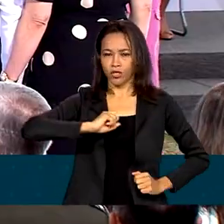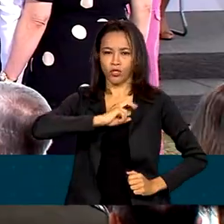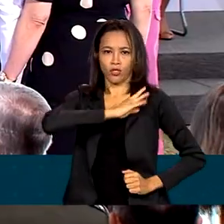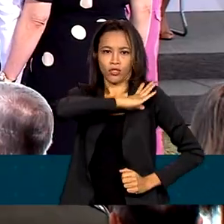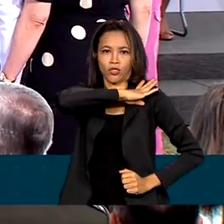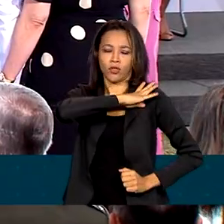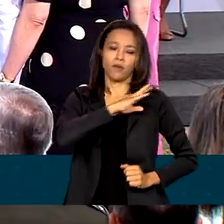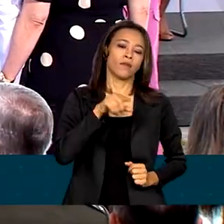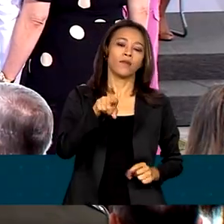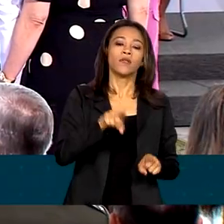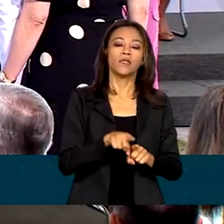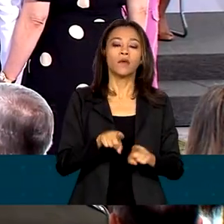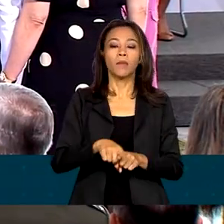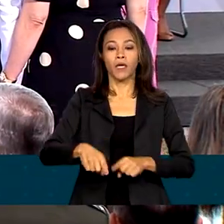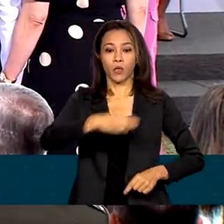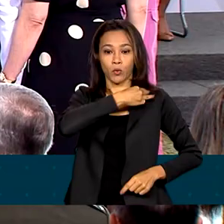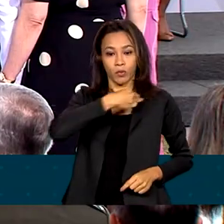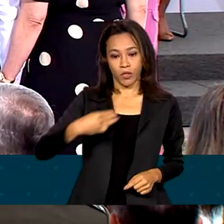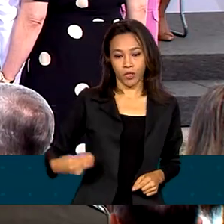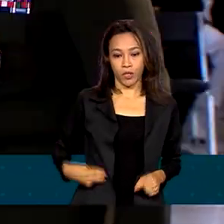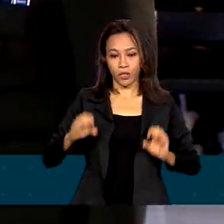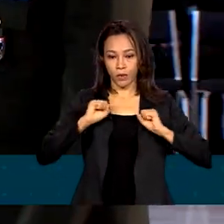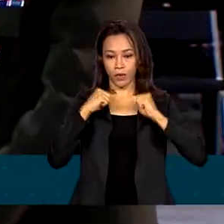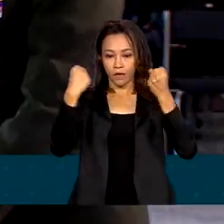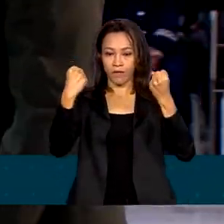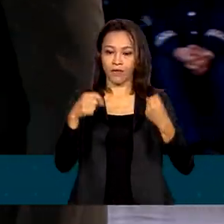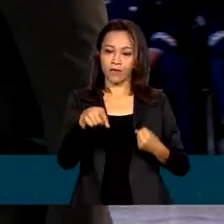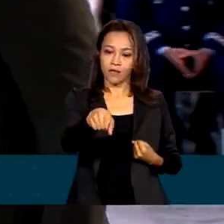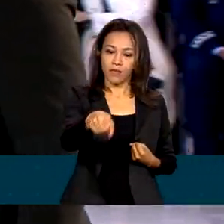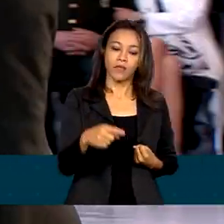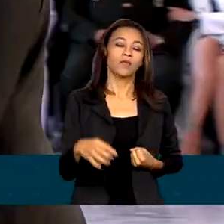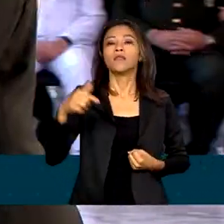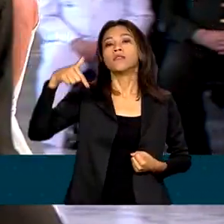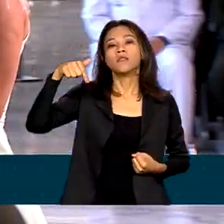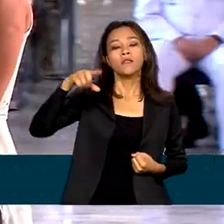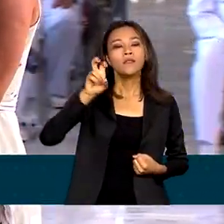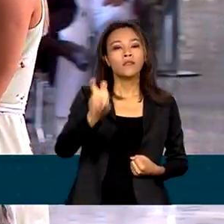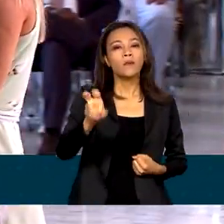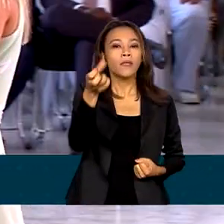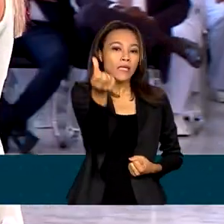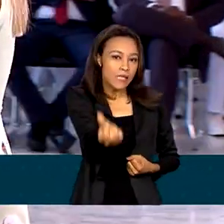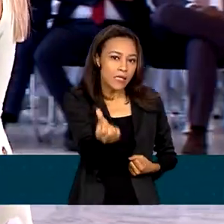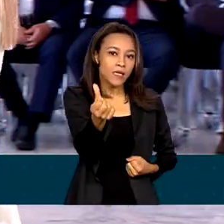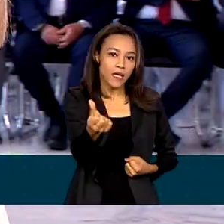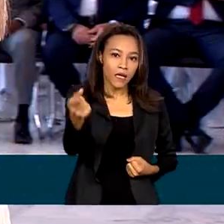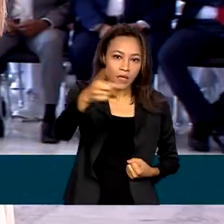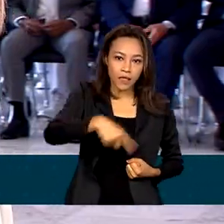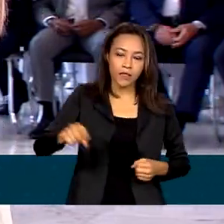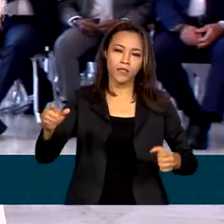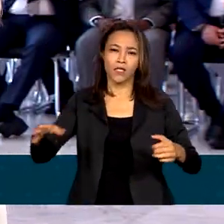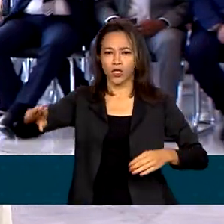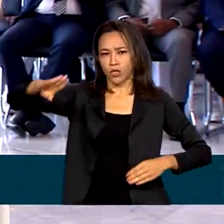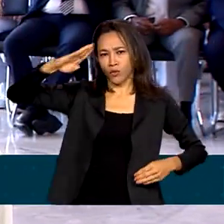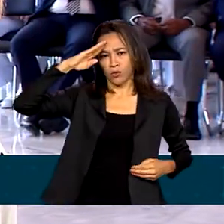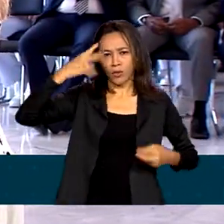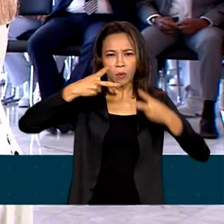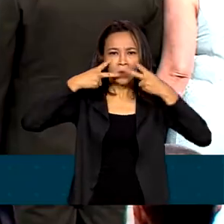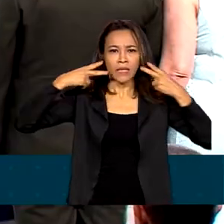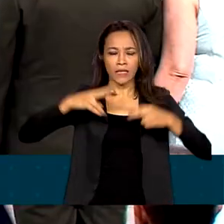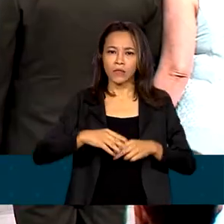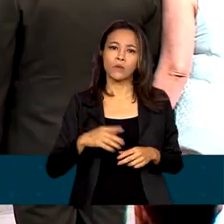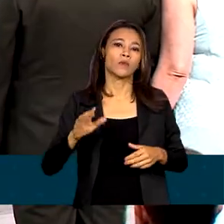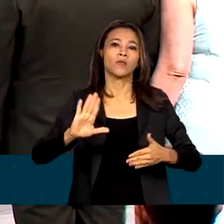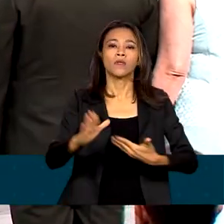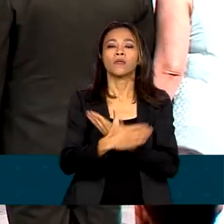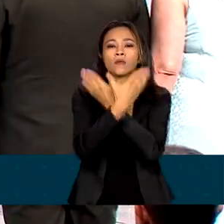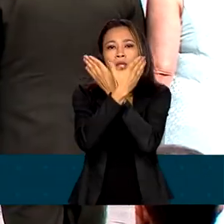o ministro da Defesa, José Múcio. 56 oficiais do Exército, da Marinha e da Aeronáutica,